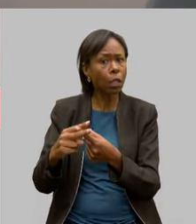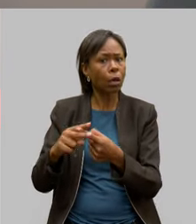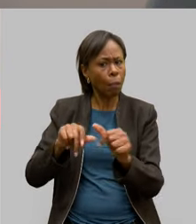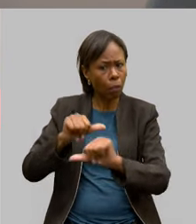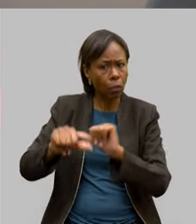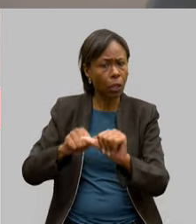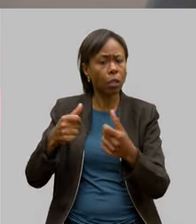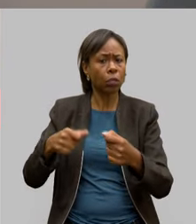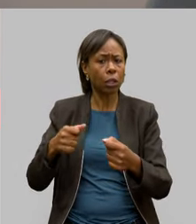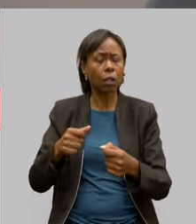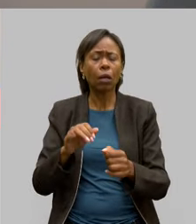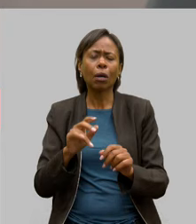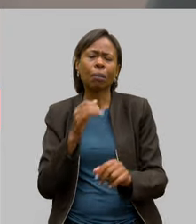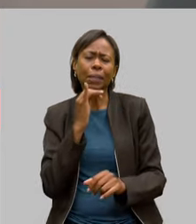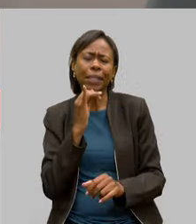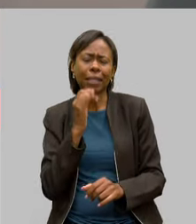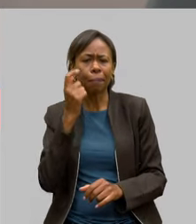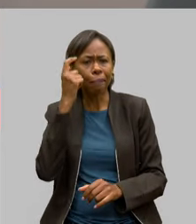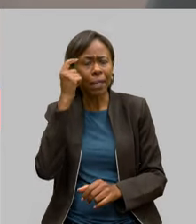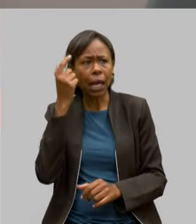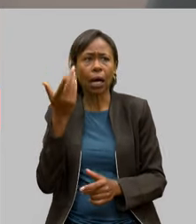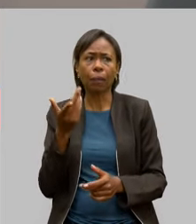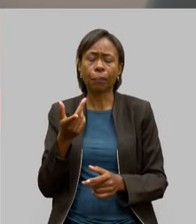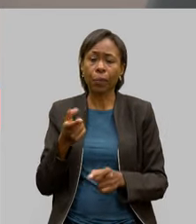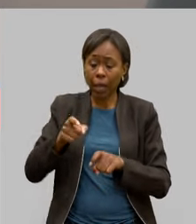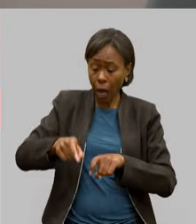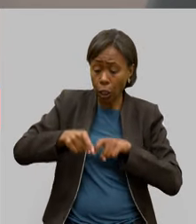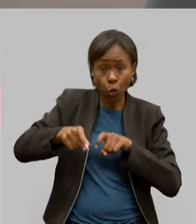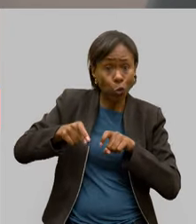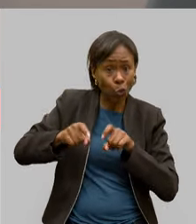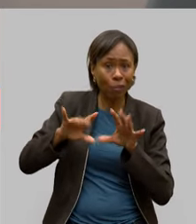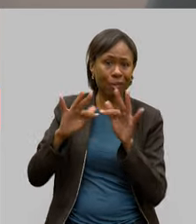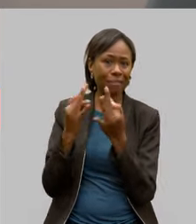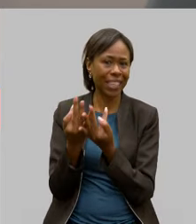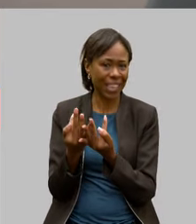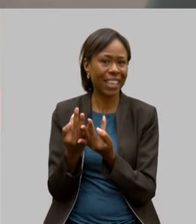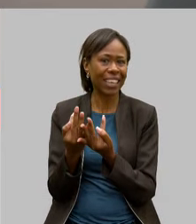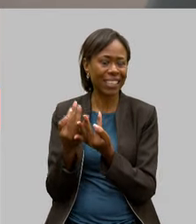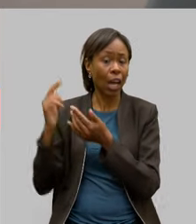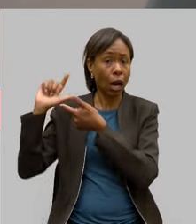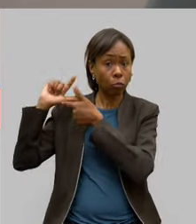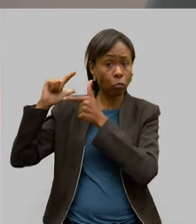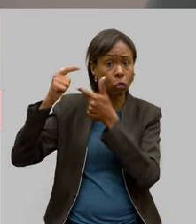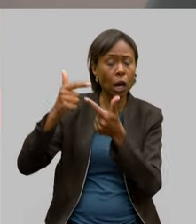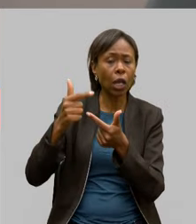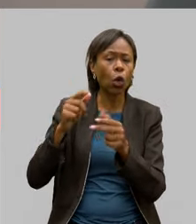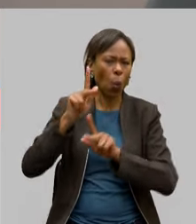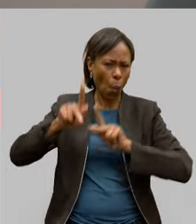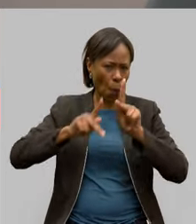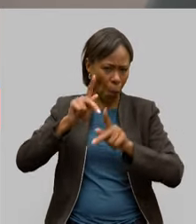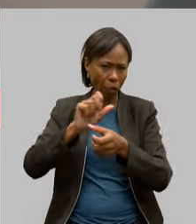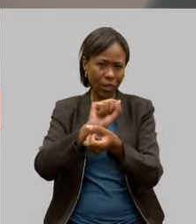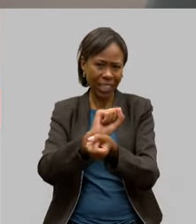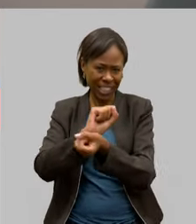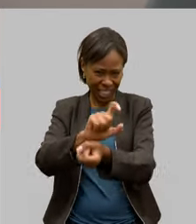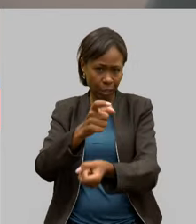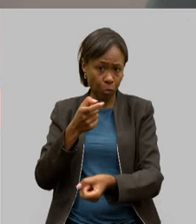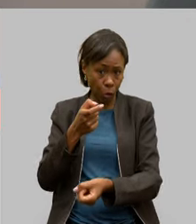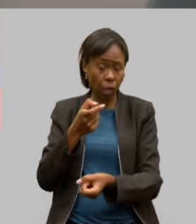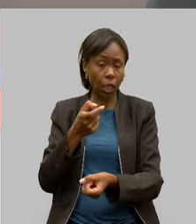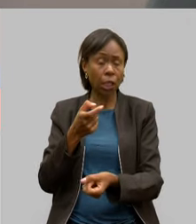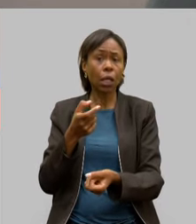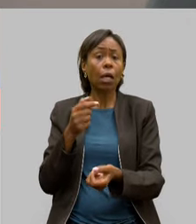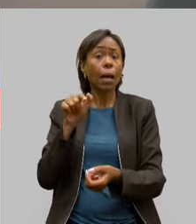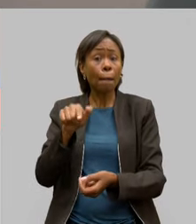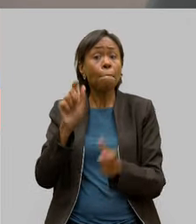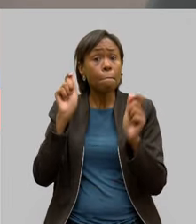Pense por exemplo em agricultura familiar em comunidades tradicionais como povos quilombolas poderem cultivar